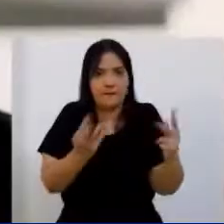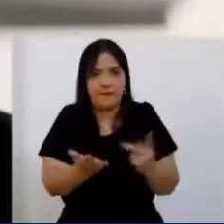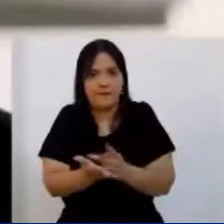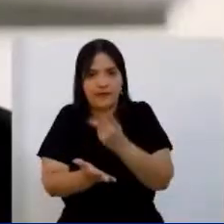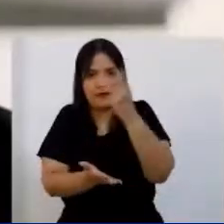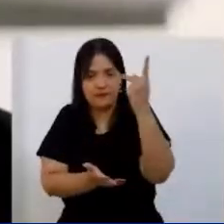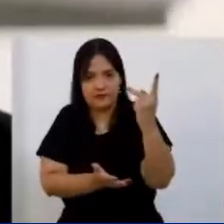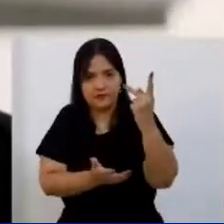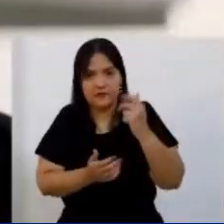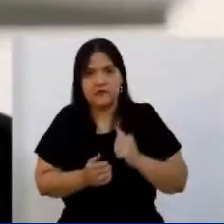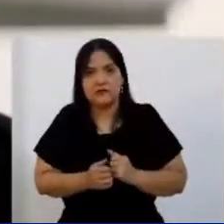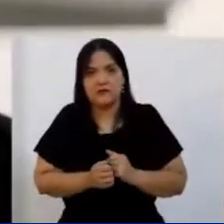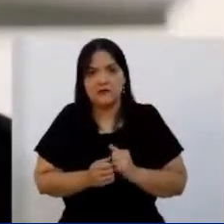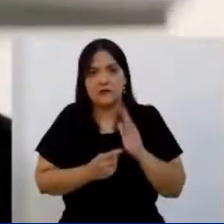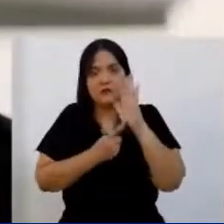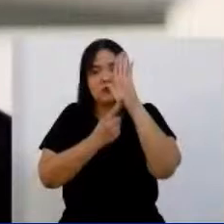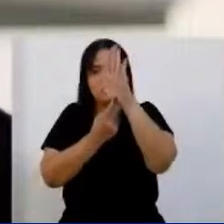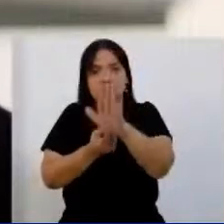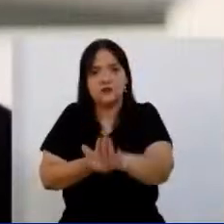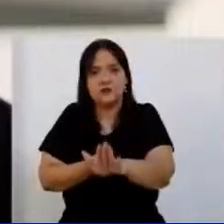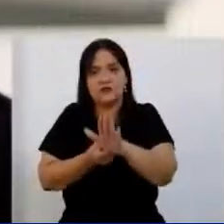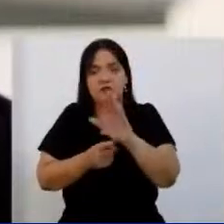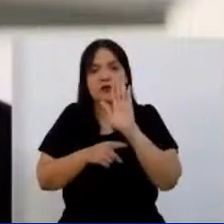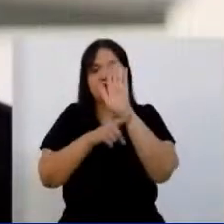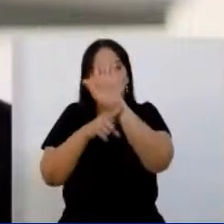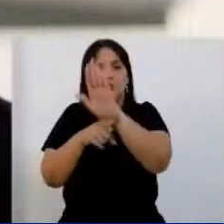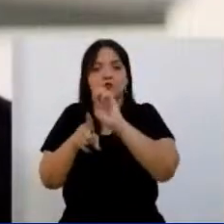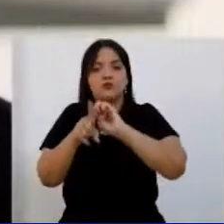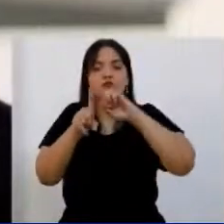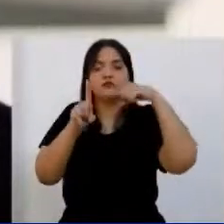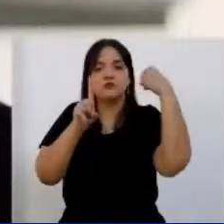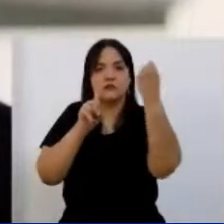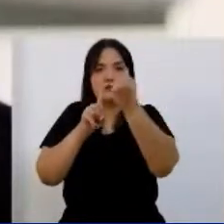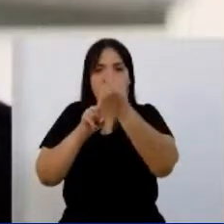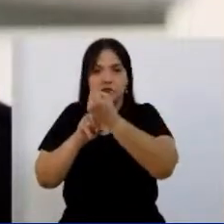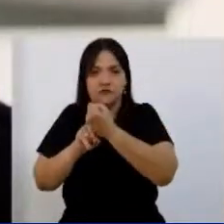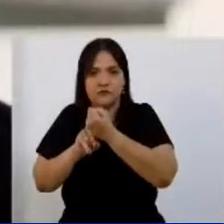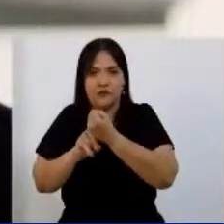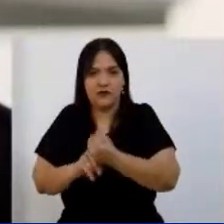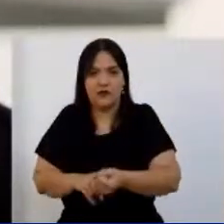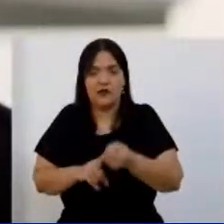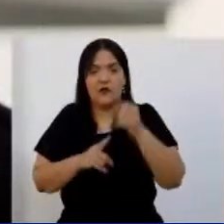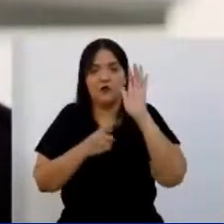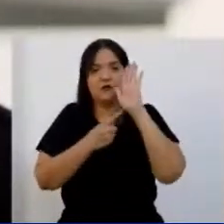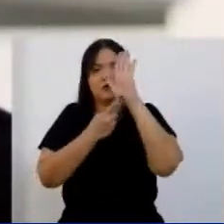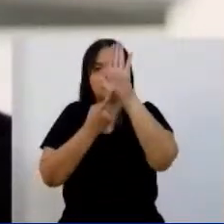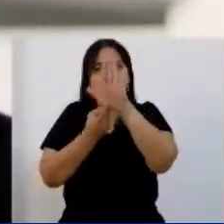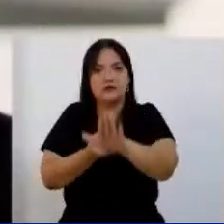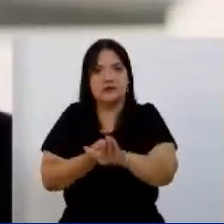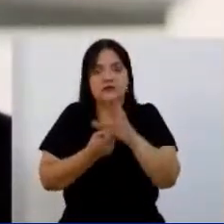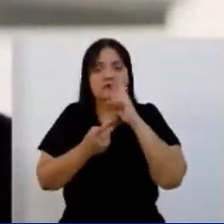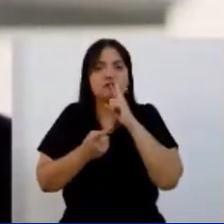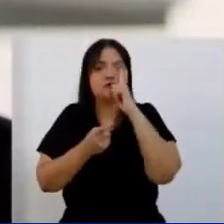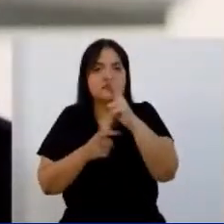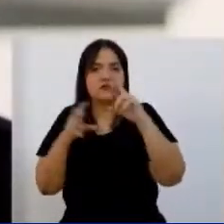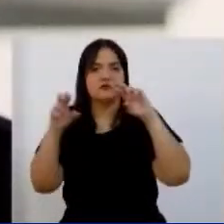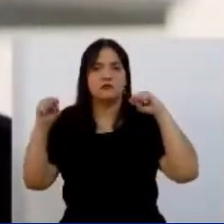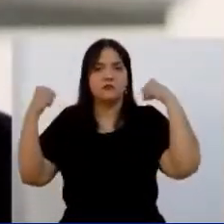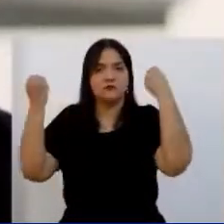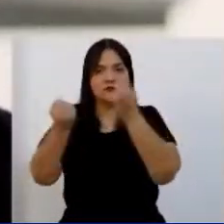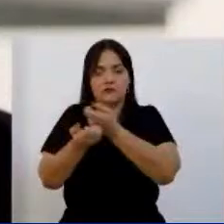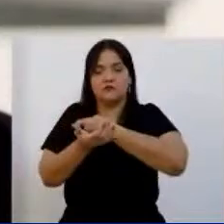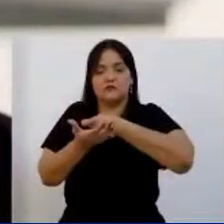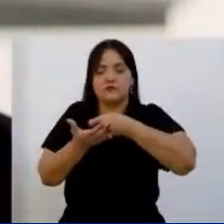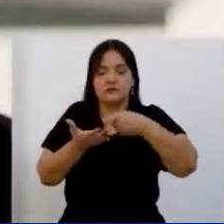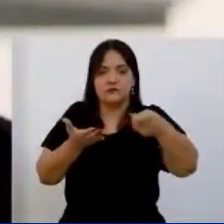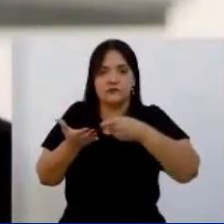uma dada realidade, de uma dada contribuição para a sociedade. Então, esses resultados, né, são levados para o simpósio